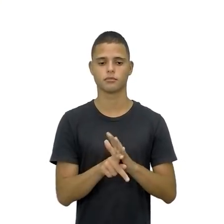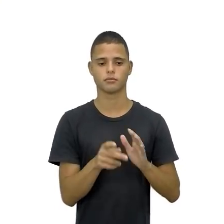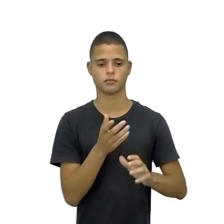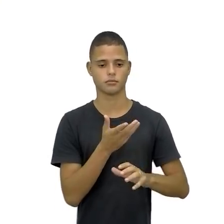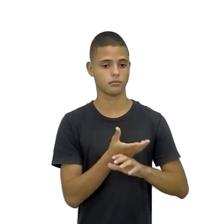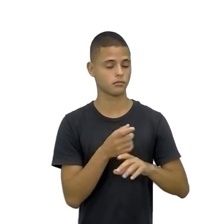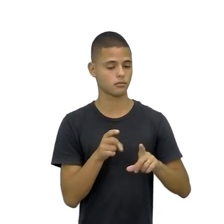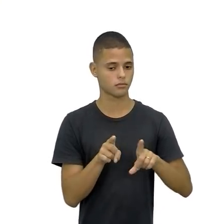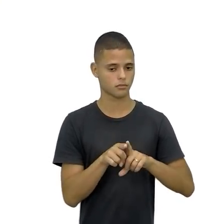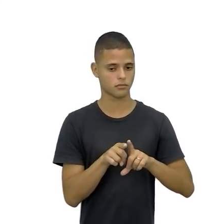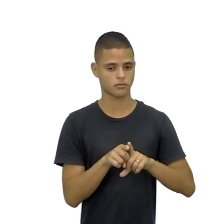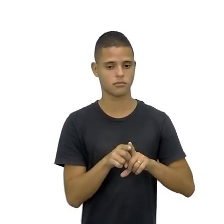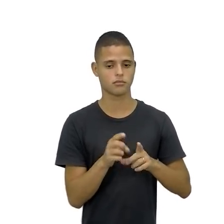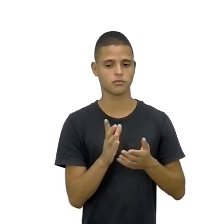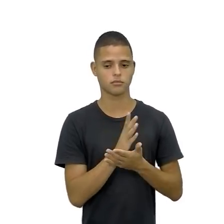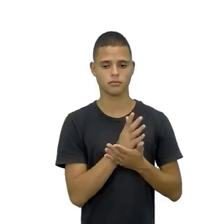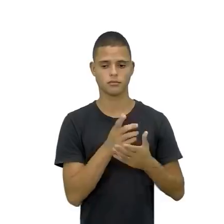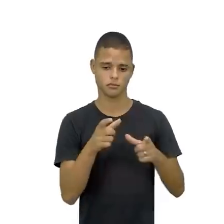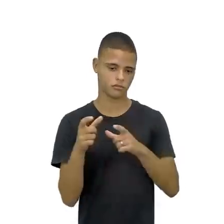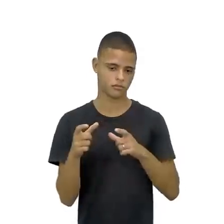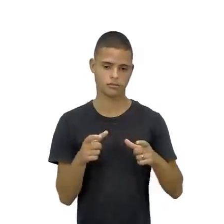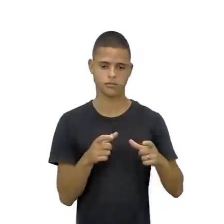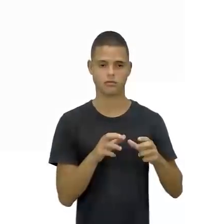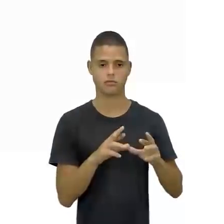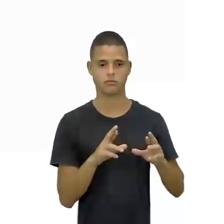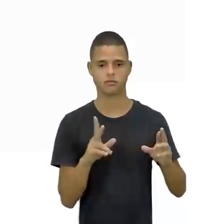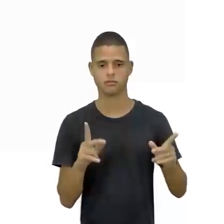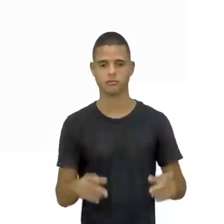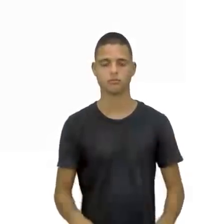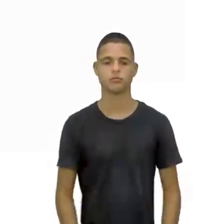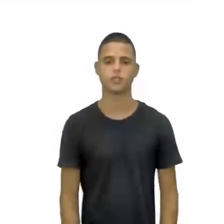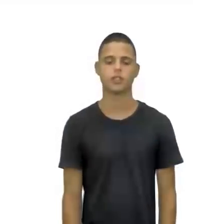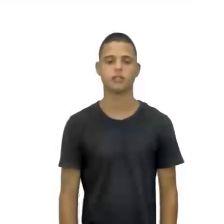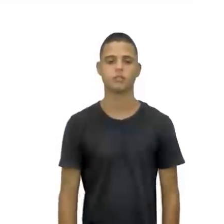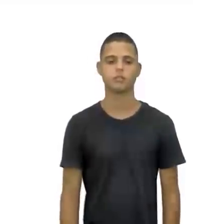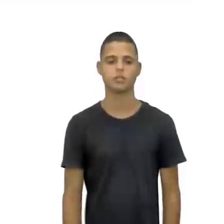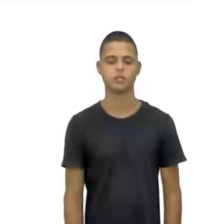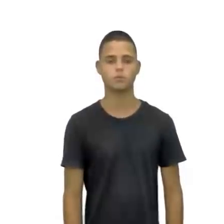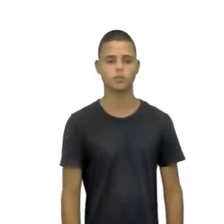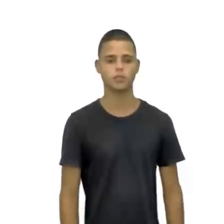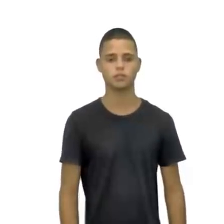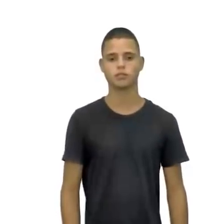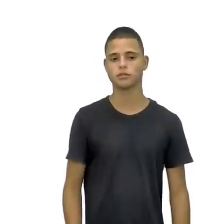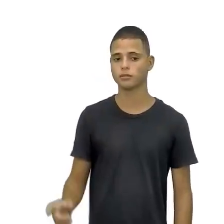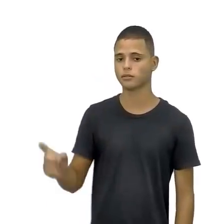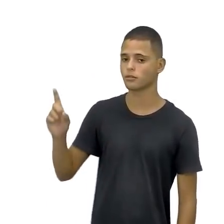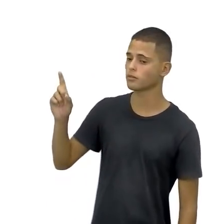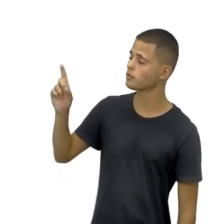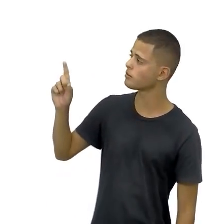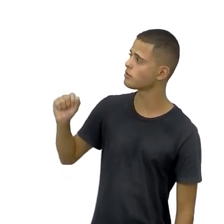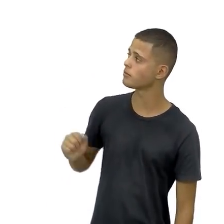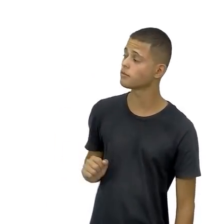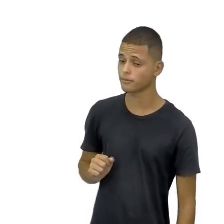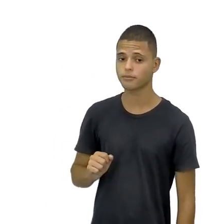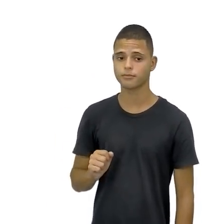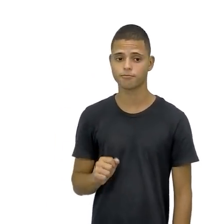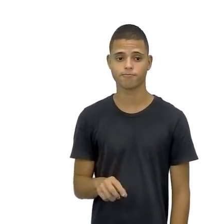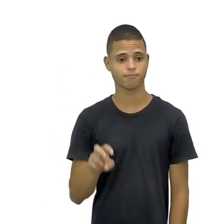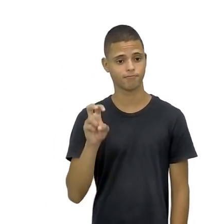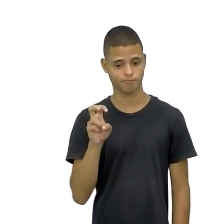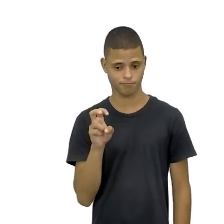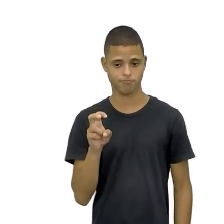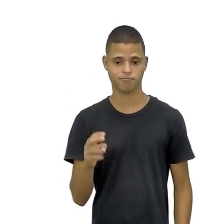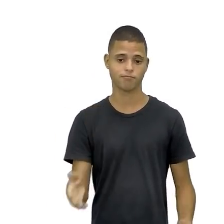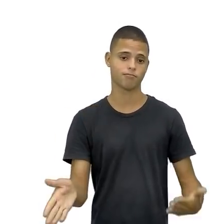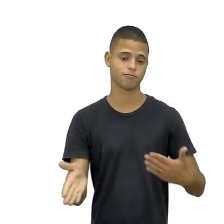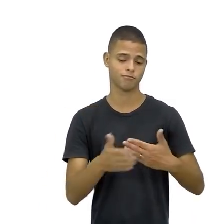e também às áreas diferentes, né, de outras áreas. Quando nós pensamos nesse quinto passo, no fechamento do projeto,